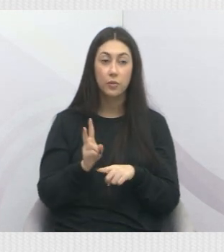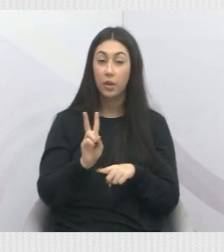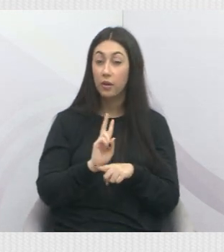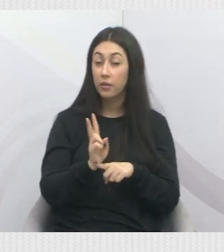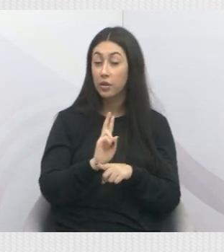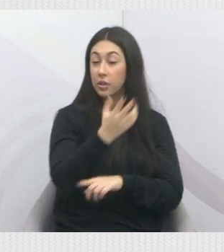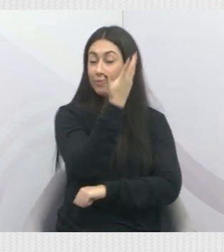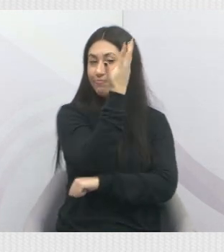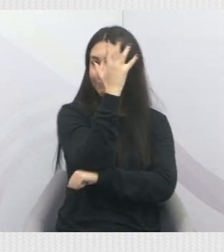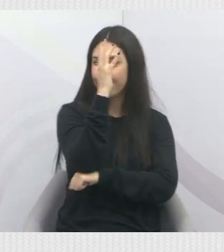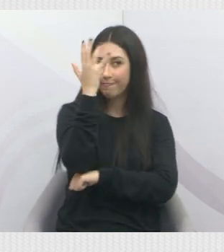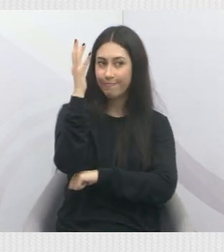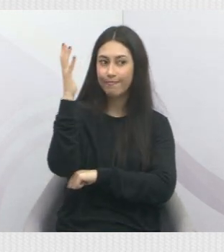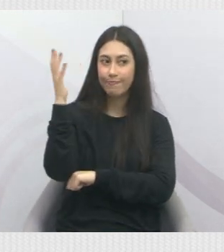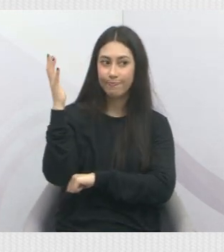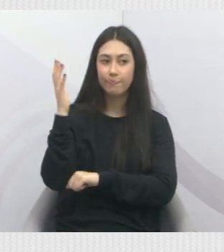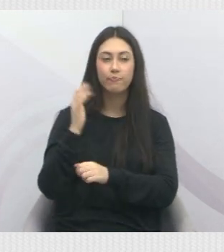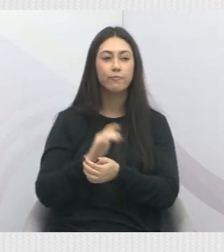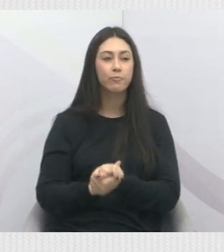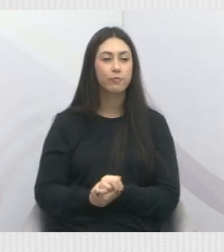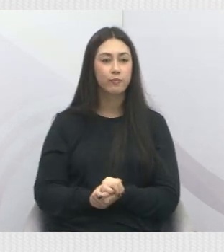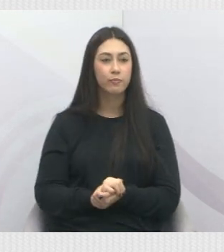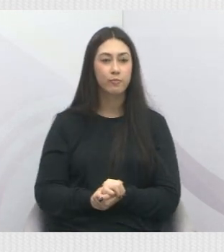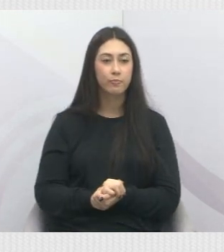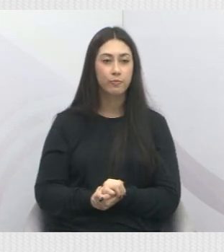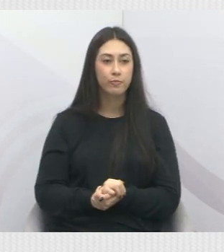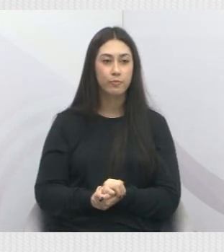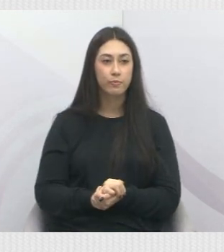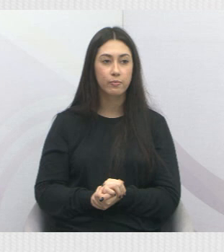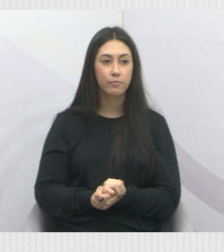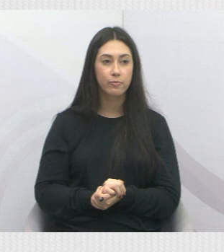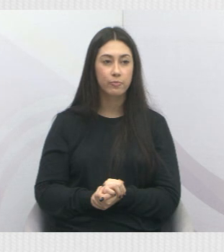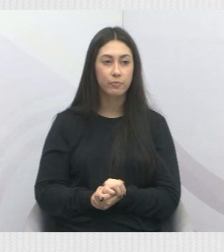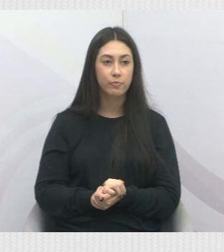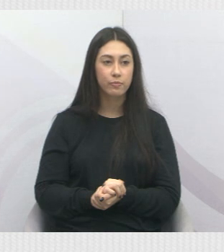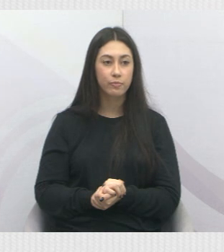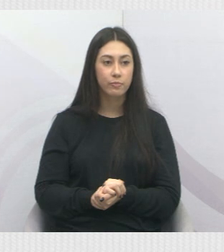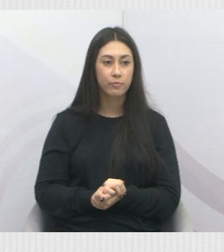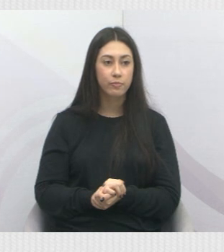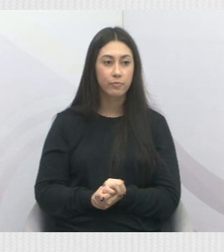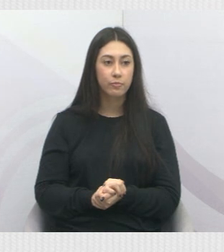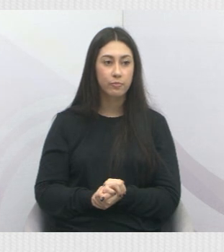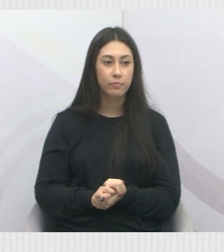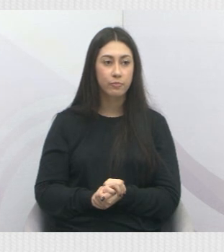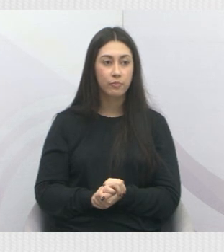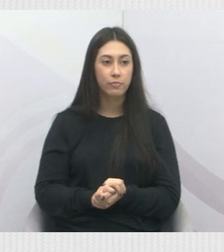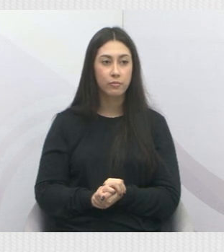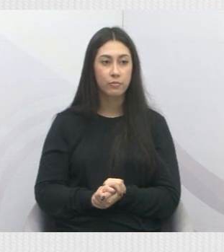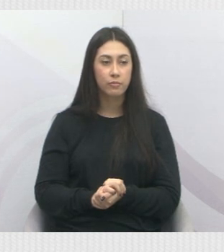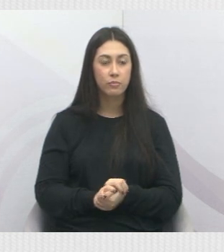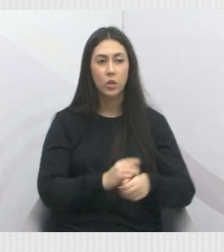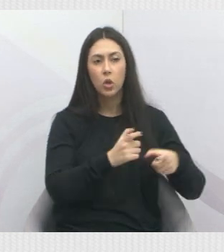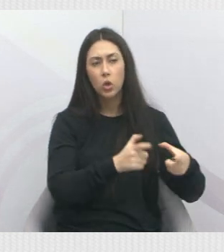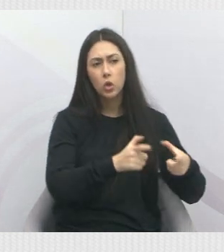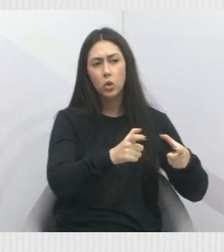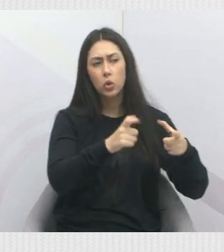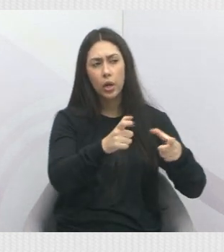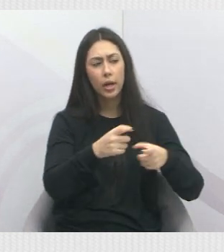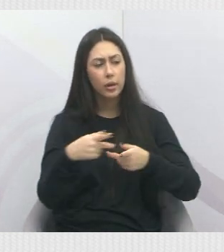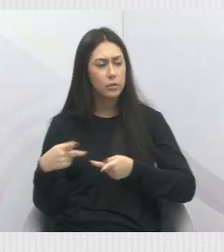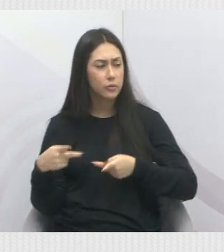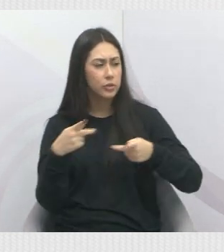Vigilância ambiental. Número de imóveis visitados para controles do Aedes